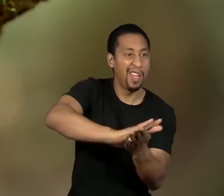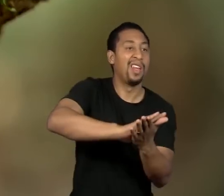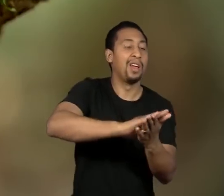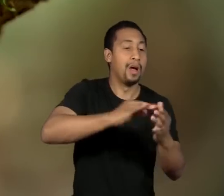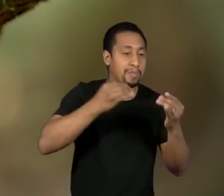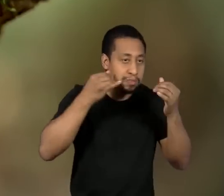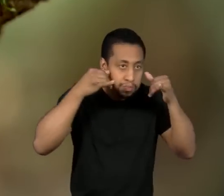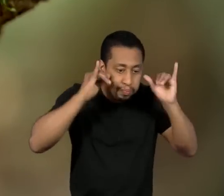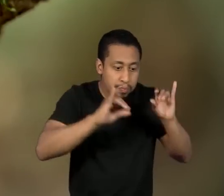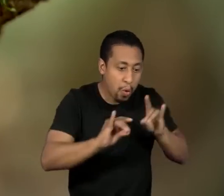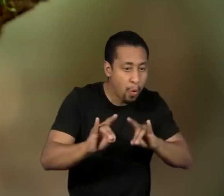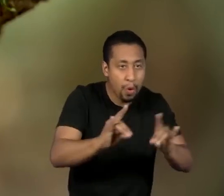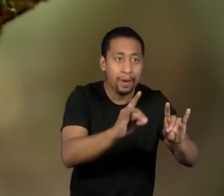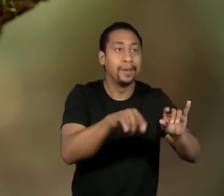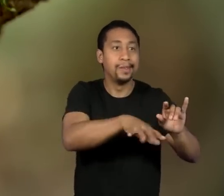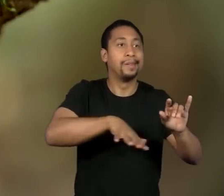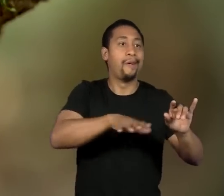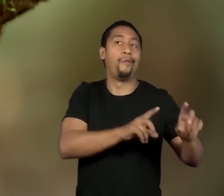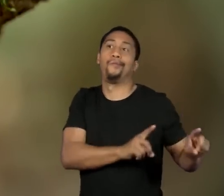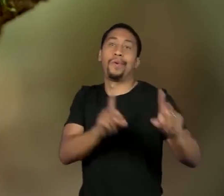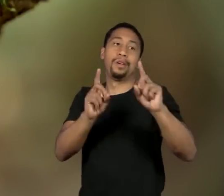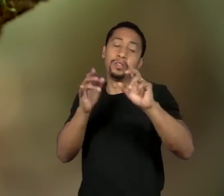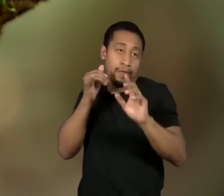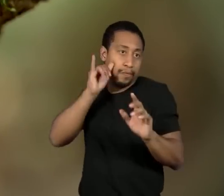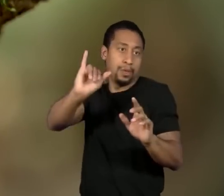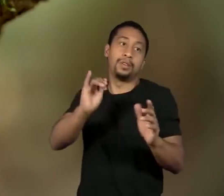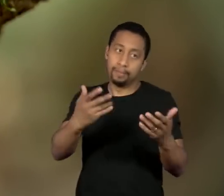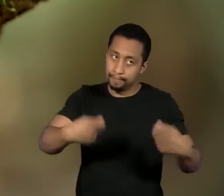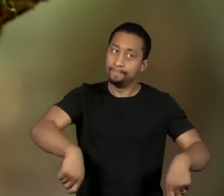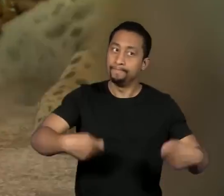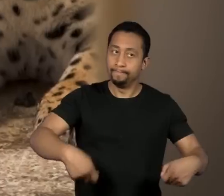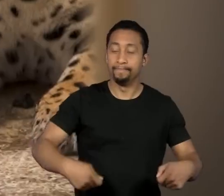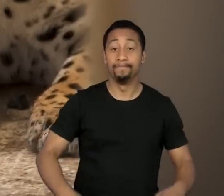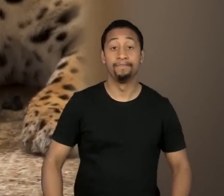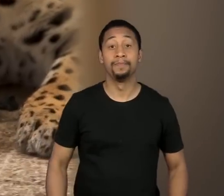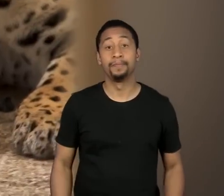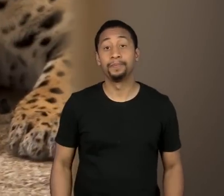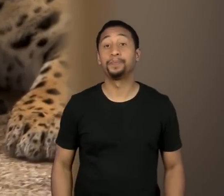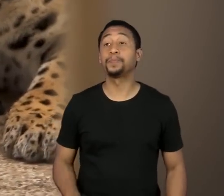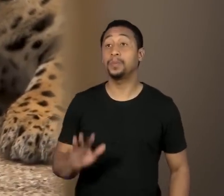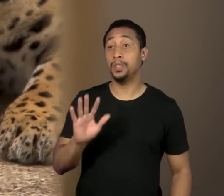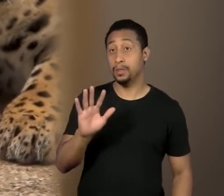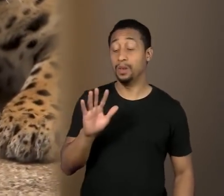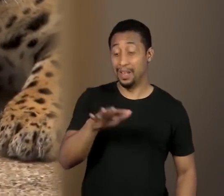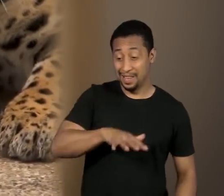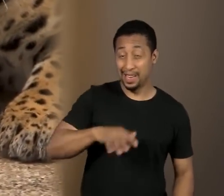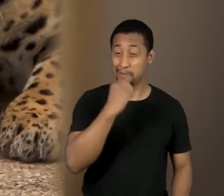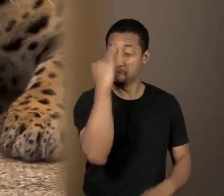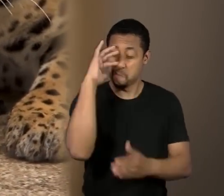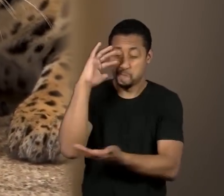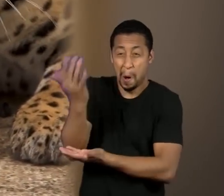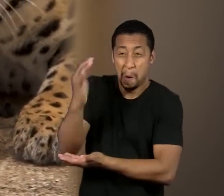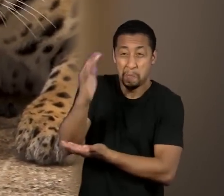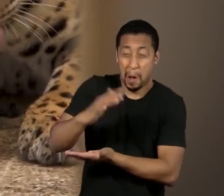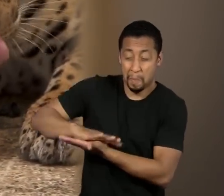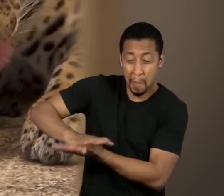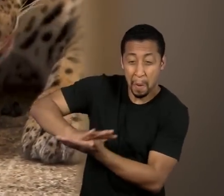né? Quando o meio ambiente ele sofre uma degradação, nós sofremos também.